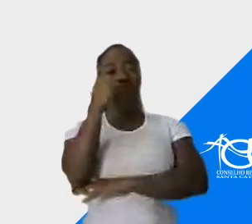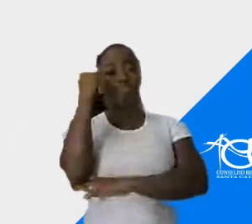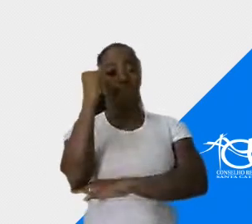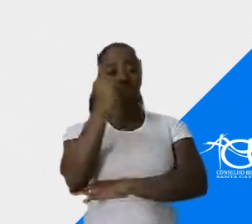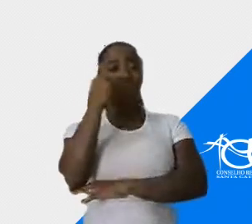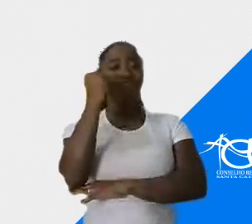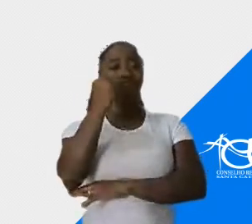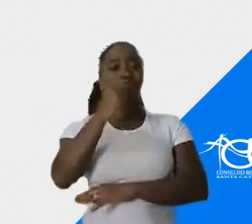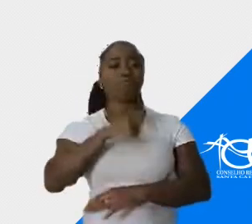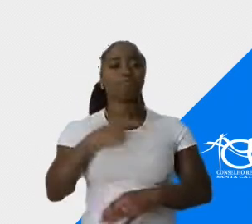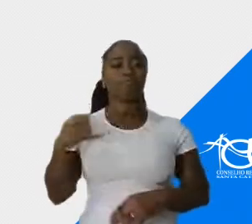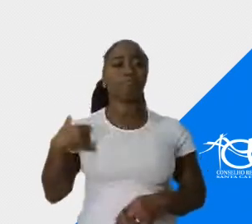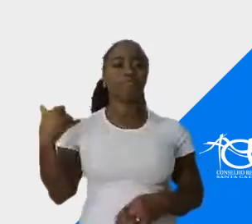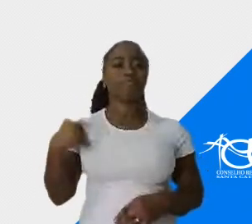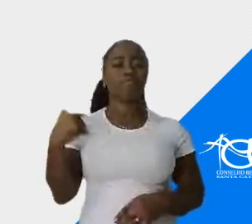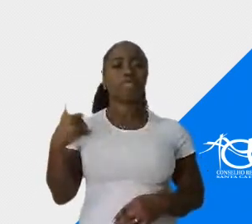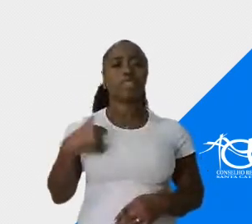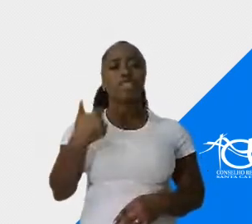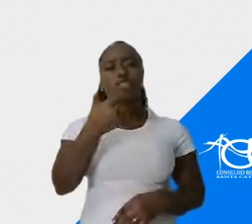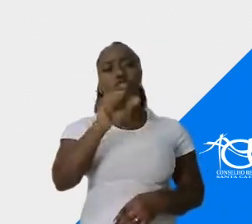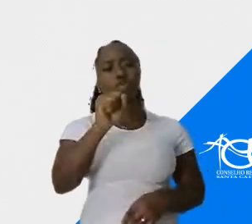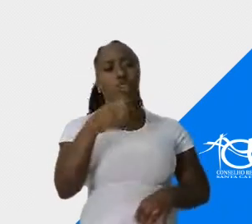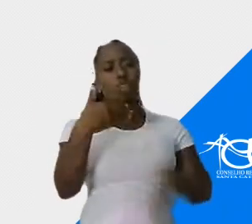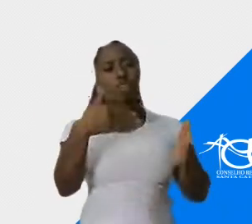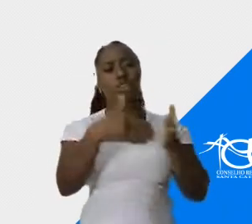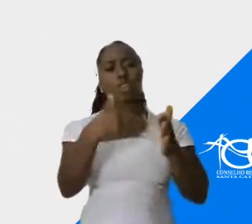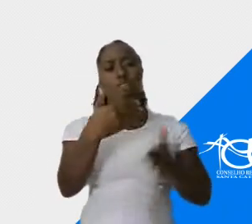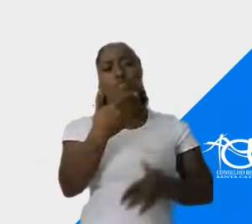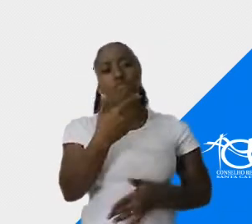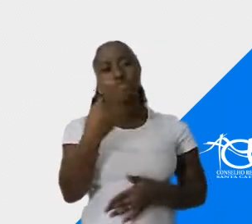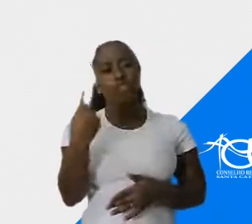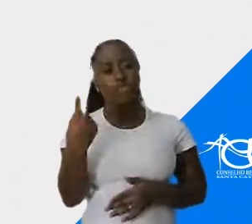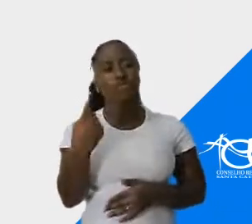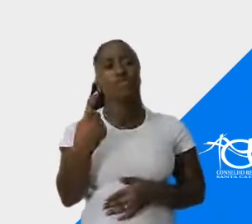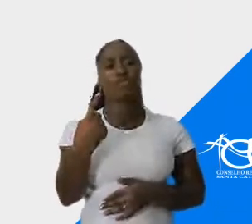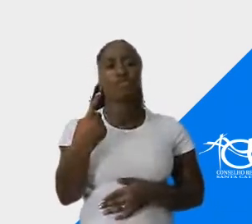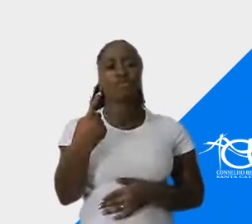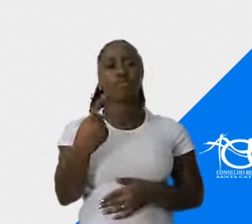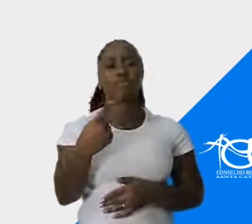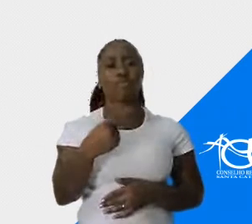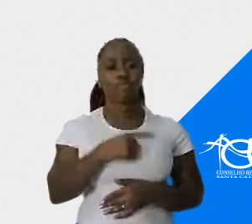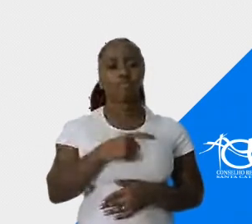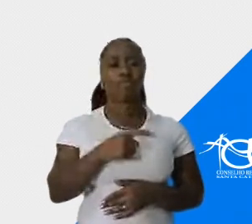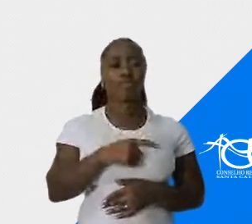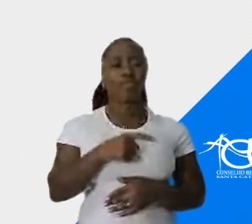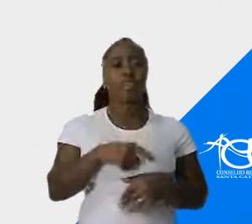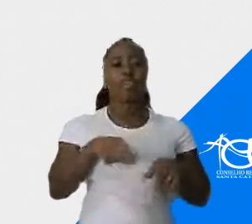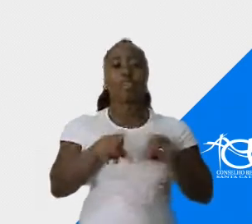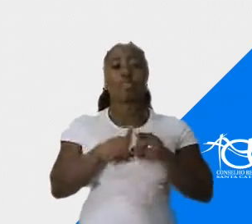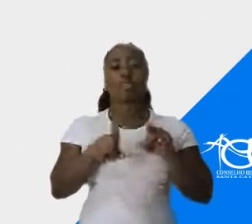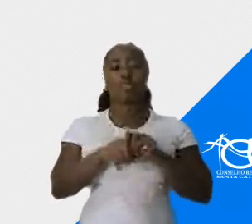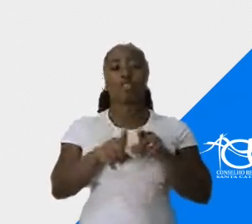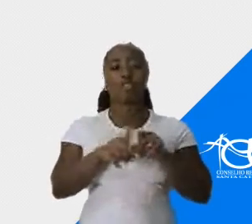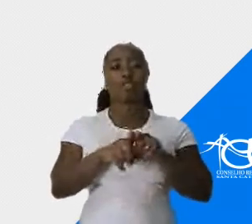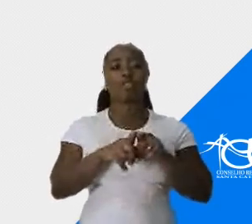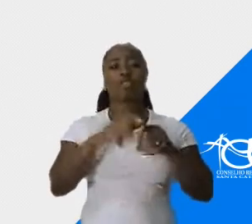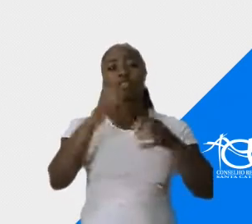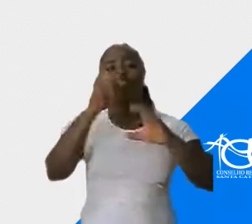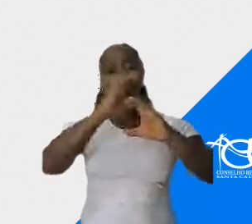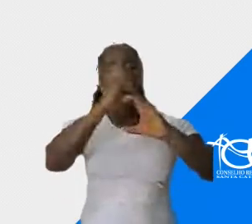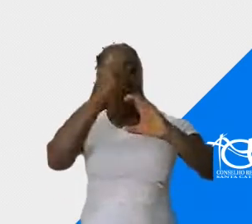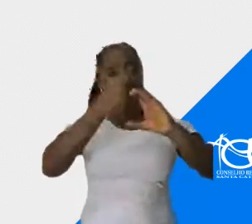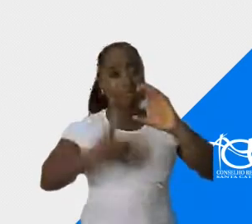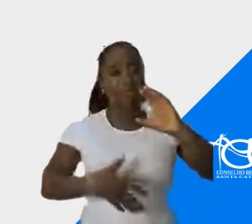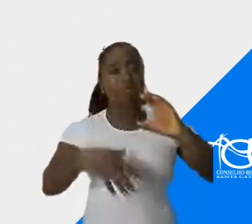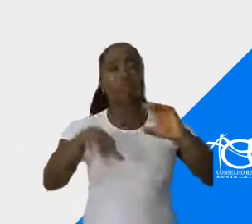acidentes de trânsito com lesão, porque aqui envolve um conjunto de características psicológicas muito presentes em pessoas dessa faixa de